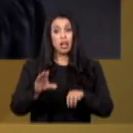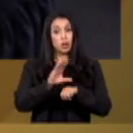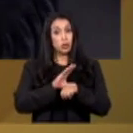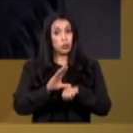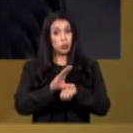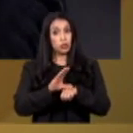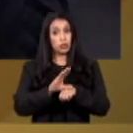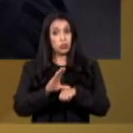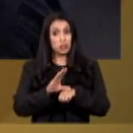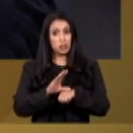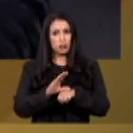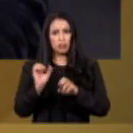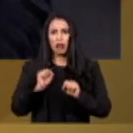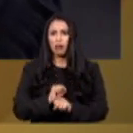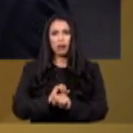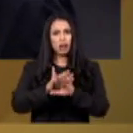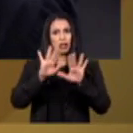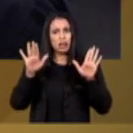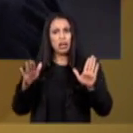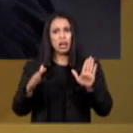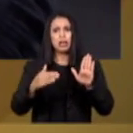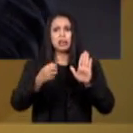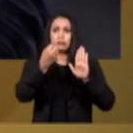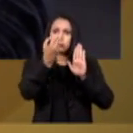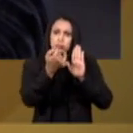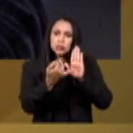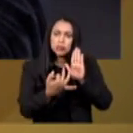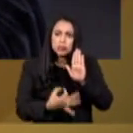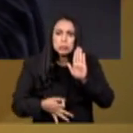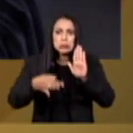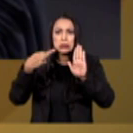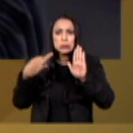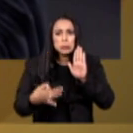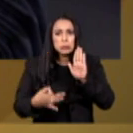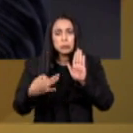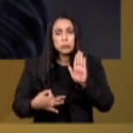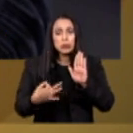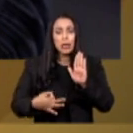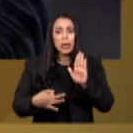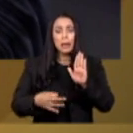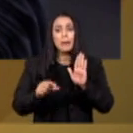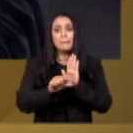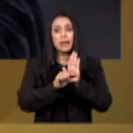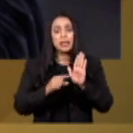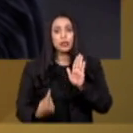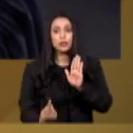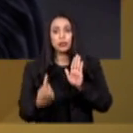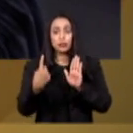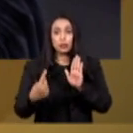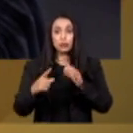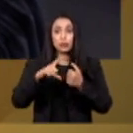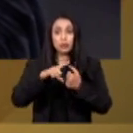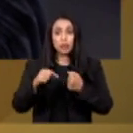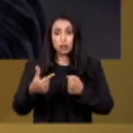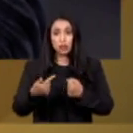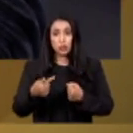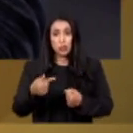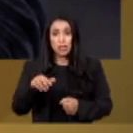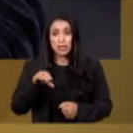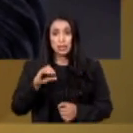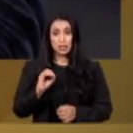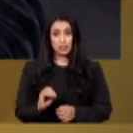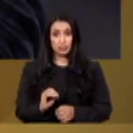clara o bastante para tática mesmo diria ó firmar no parágrafo único do seu artigo